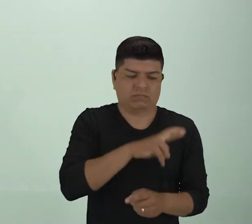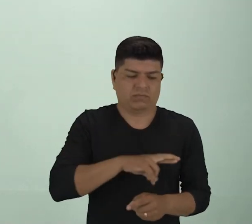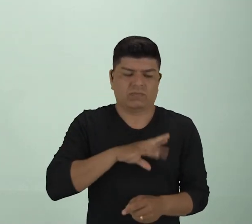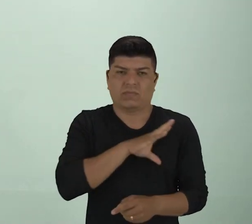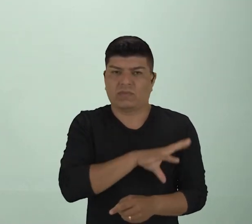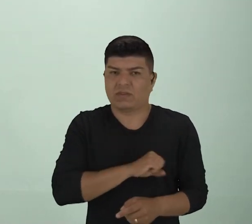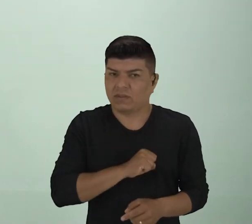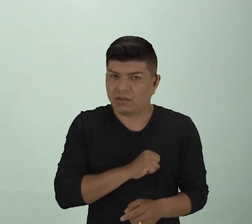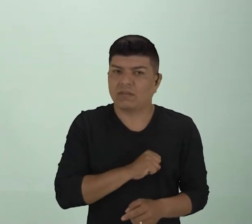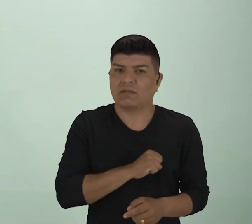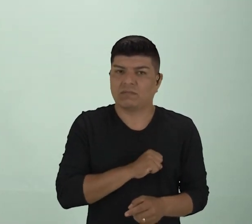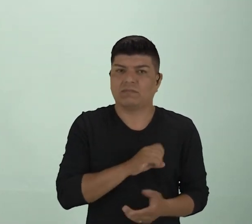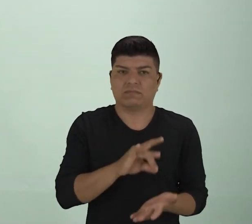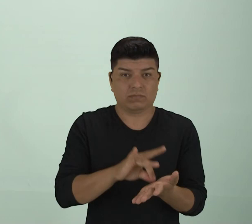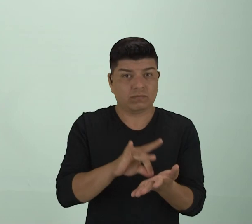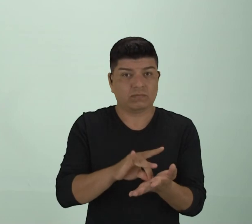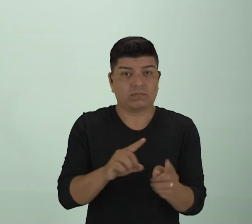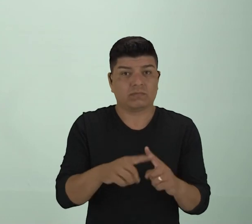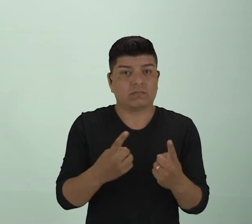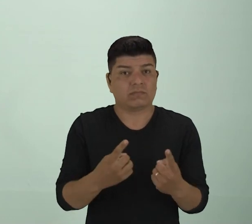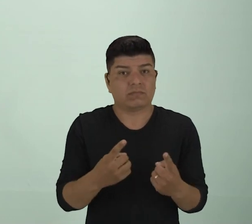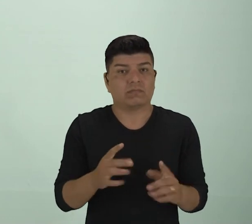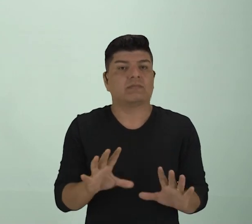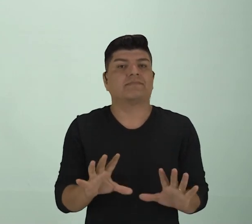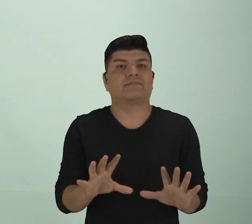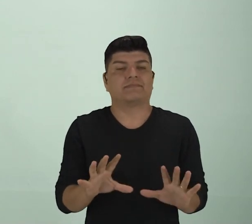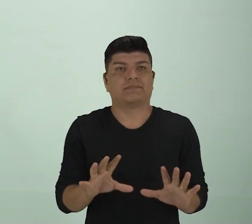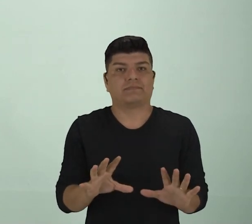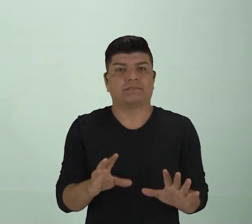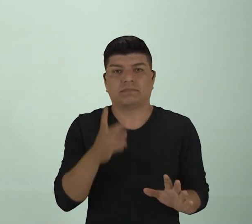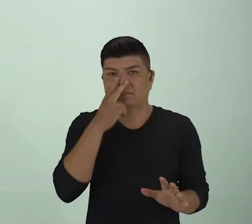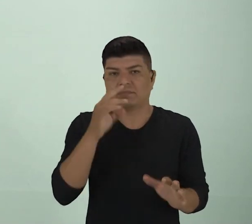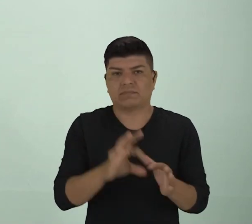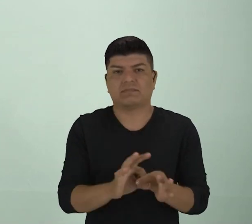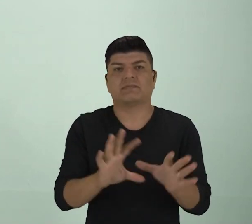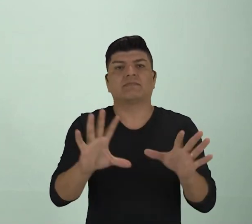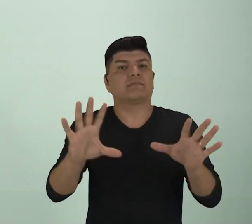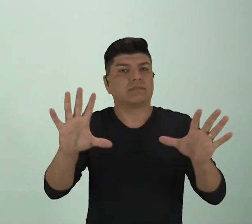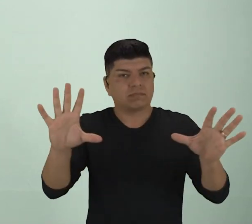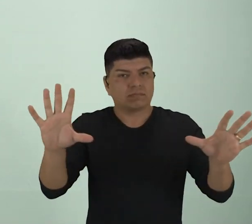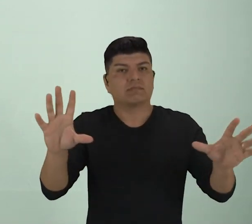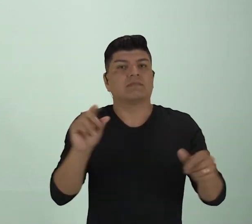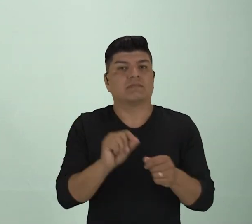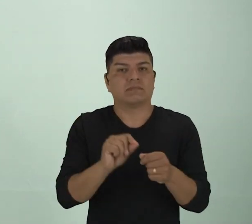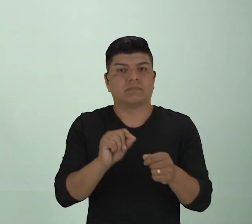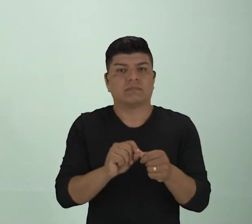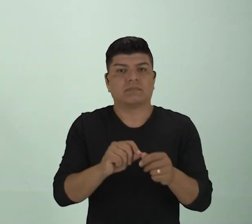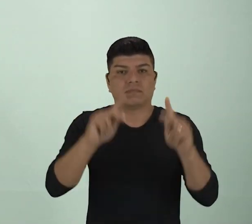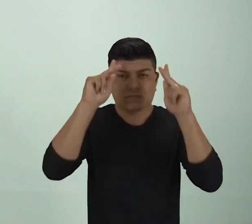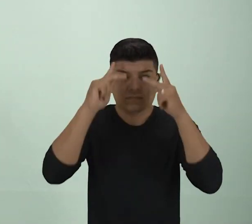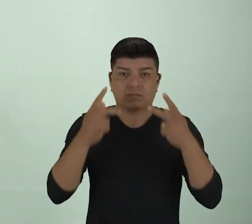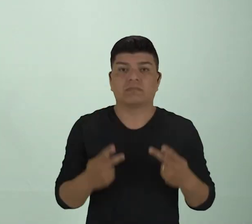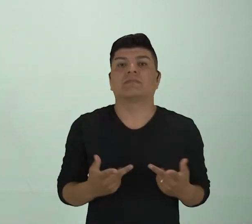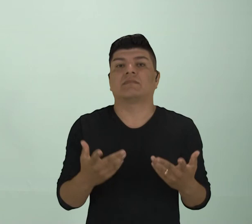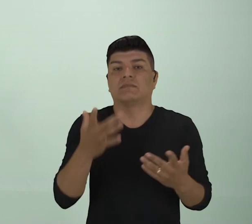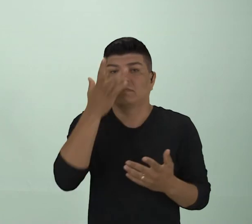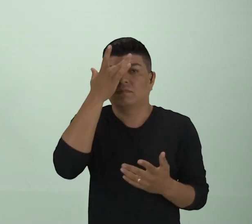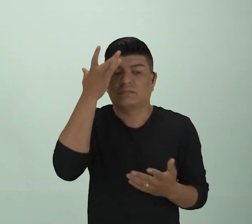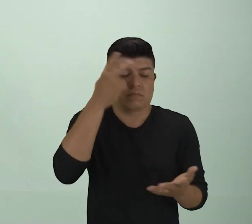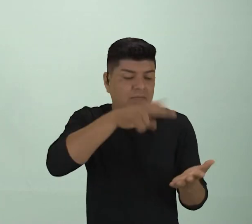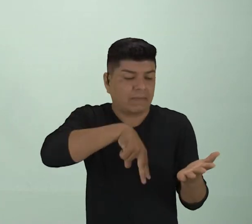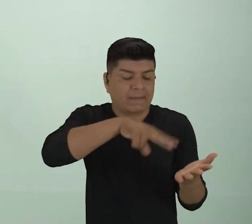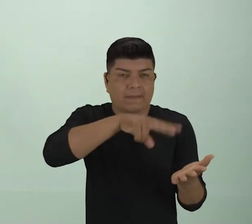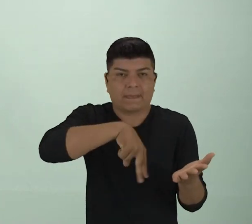que é totalmente idealizado. Mas espera aí, essa liberdade, ela faz com que o ser humano, o público leitor,